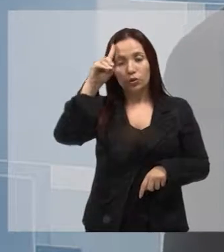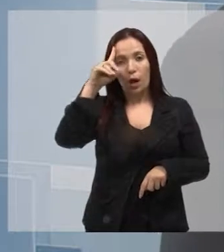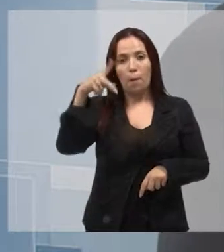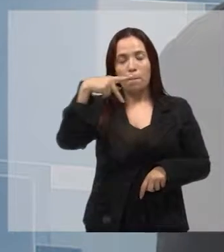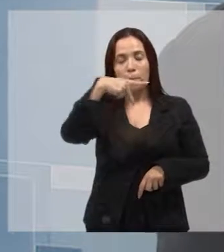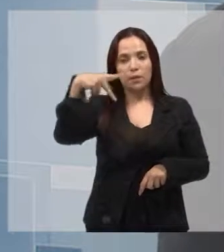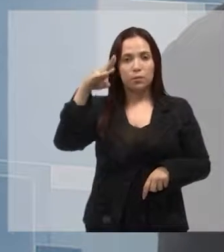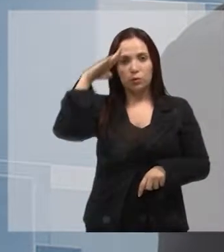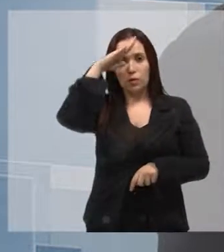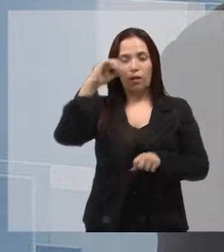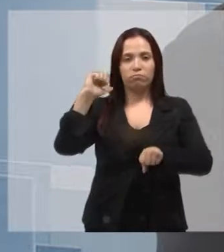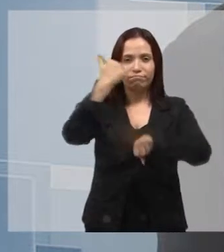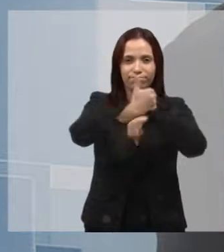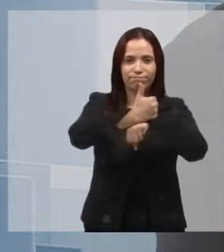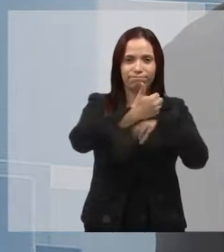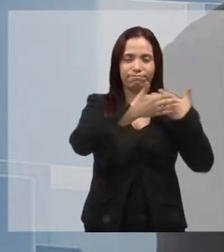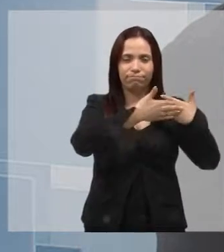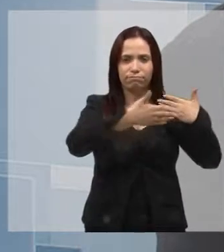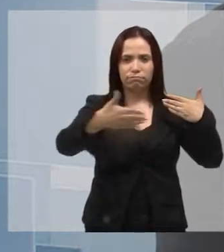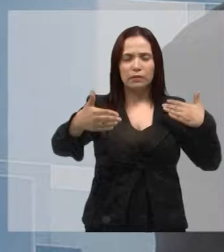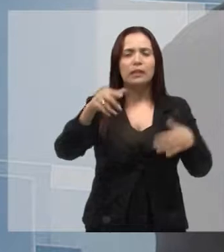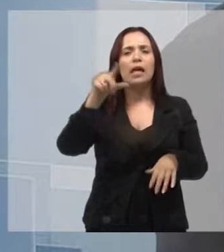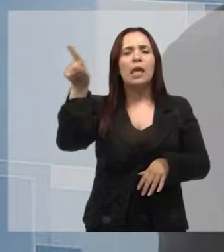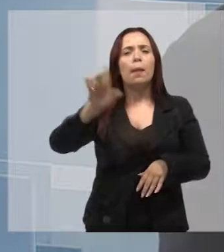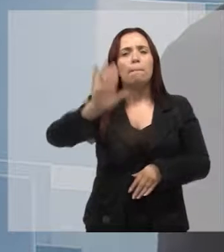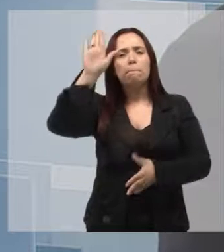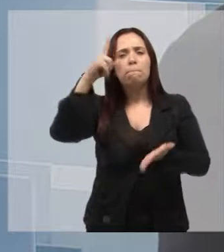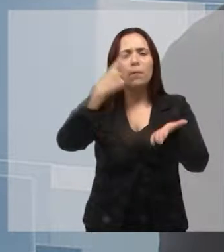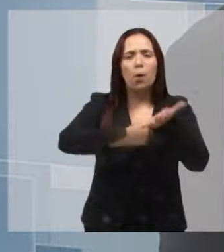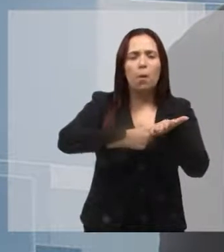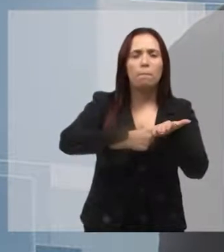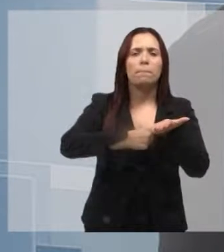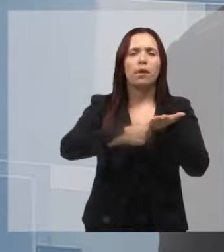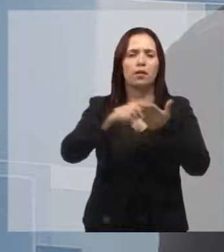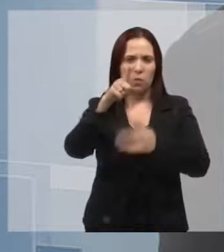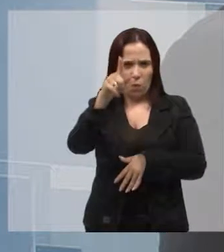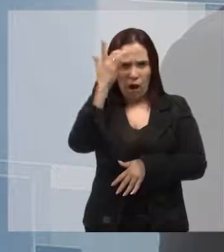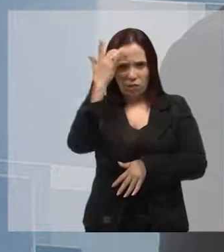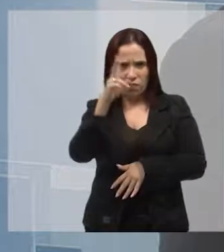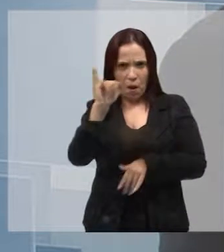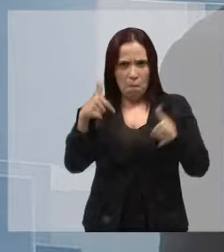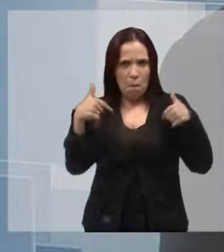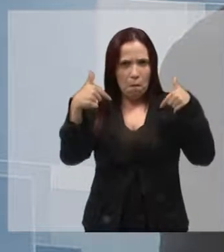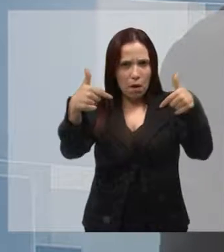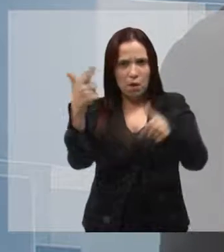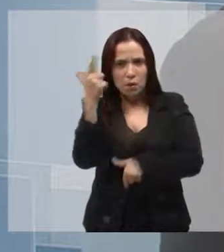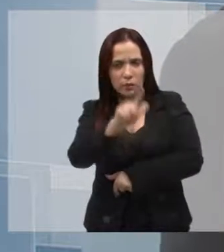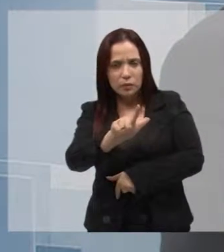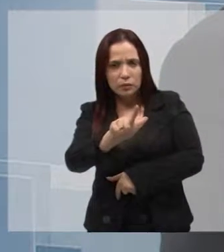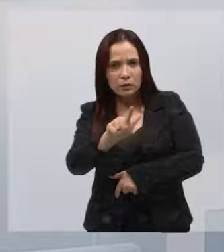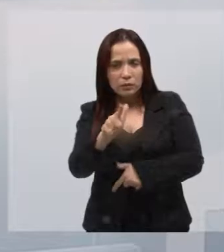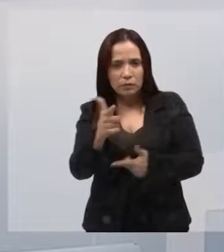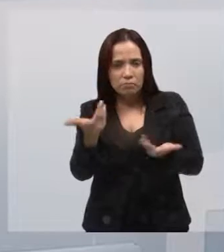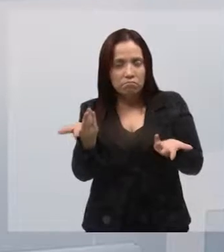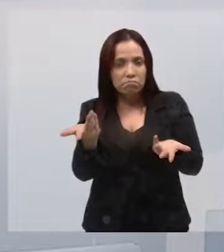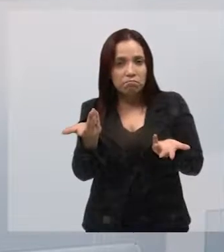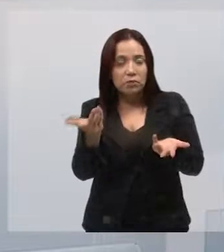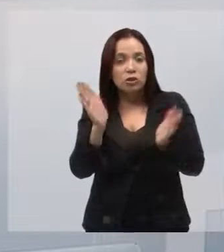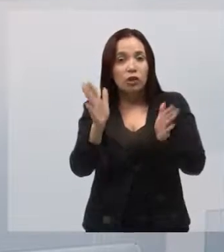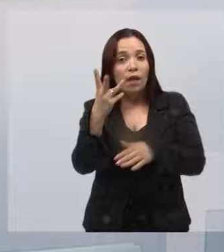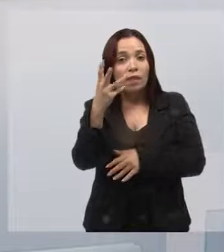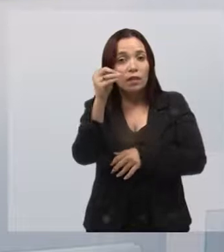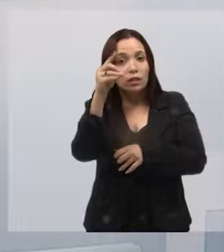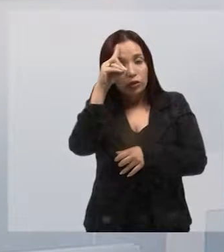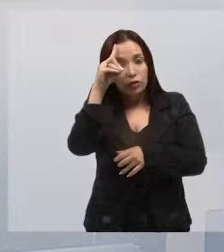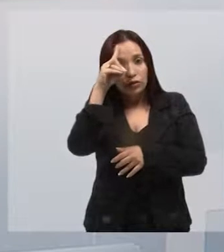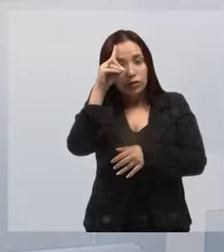Você acha que ele vai, todas aquelas promessas de imediata, ele vai tentar cumpri-las nesses primeiros 100 dias? Nós estamos em 30 dias